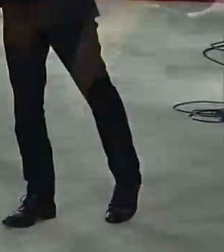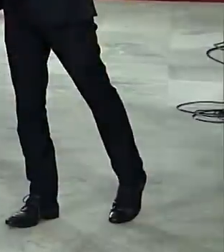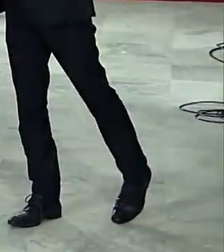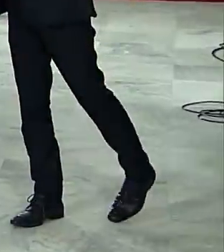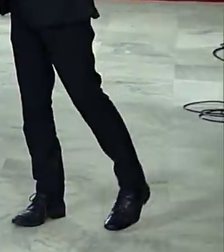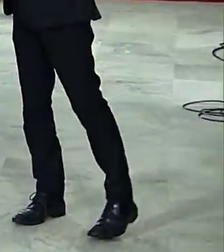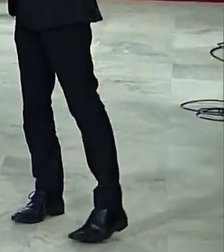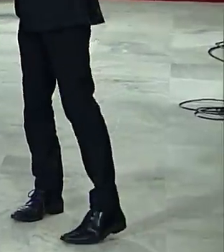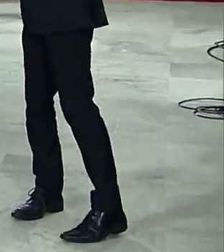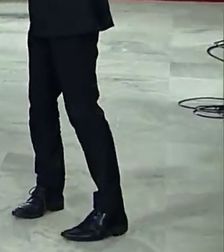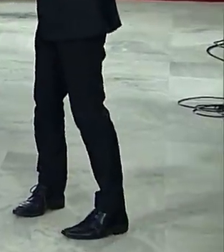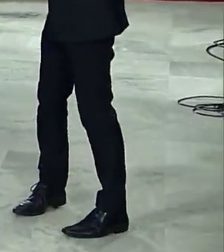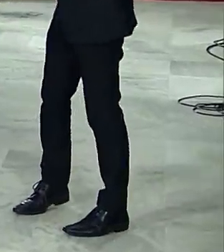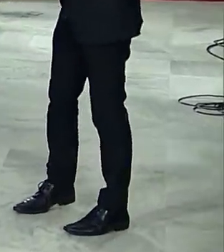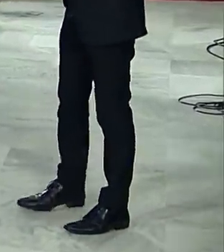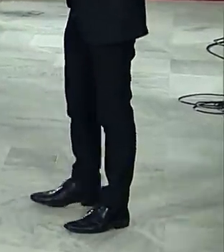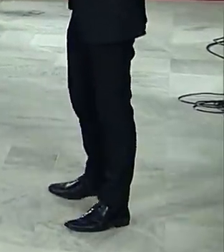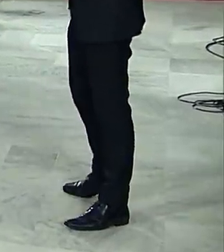al